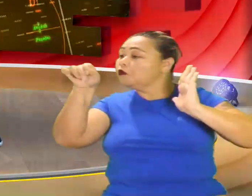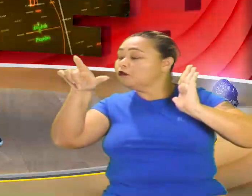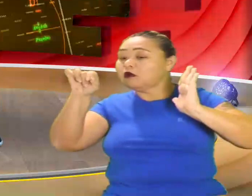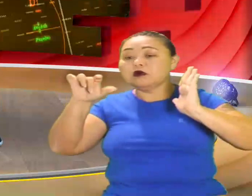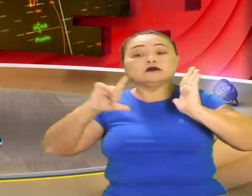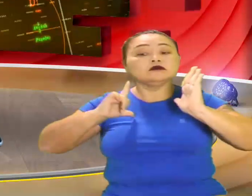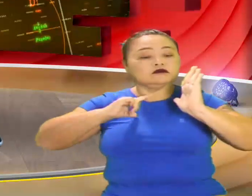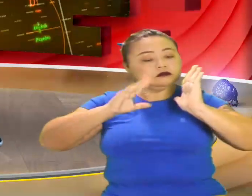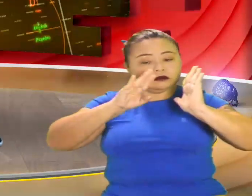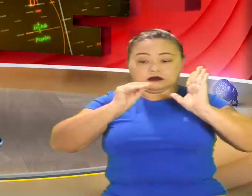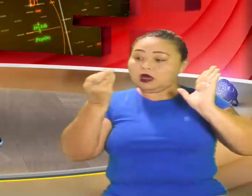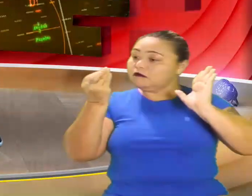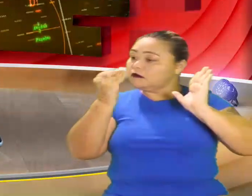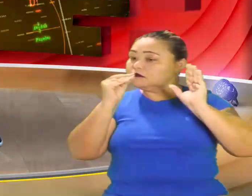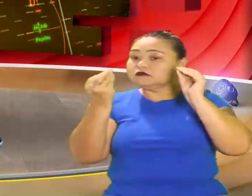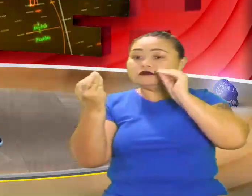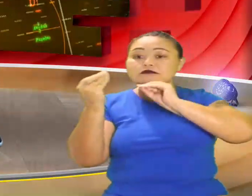por isso,